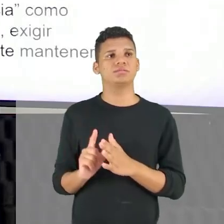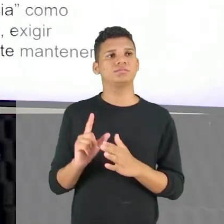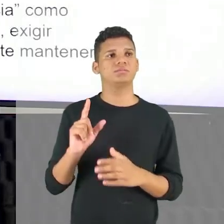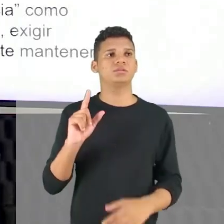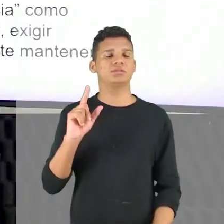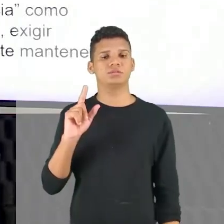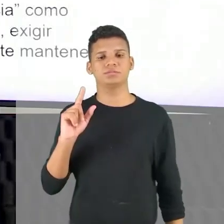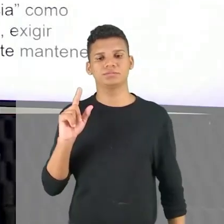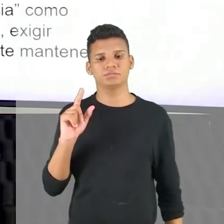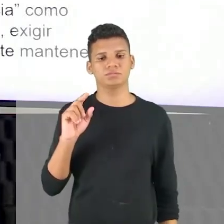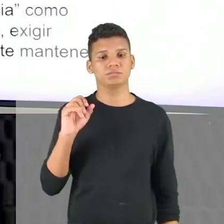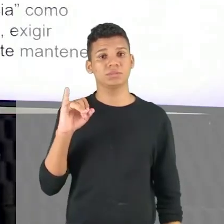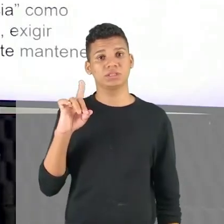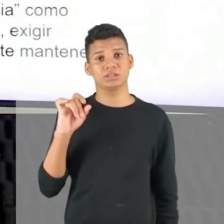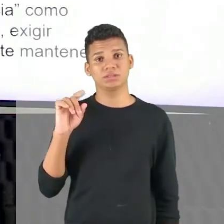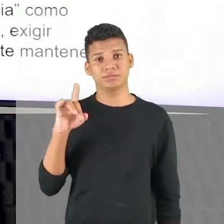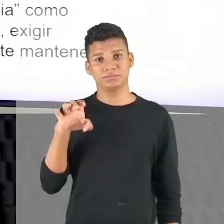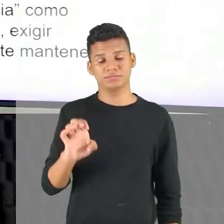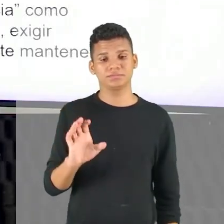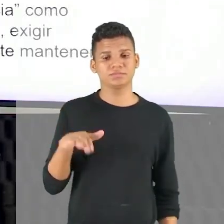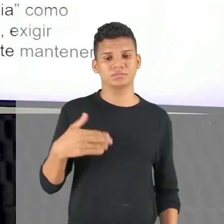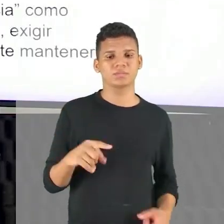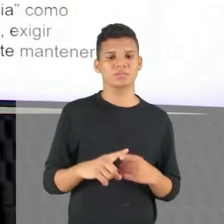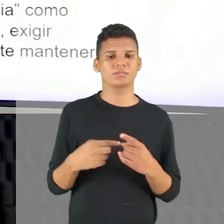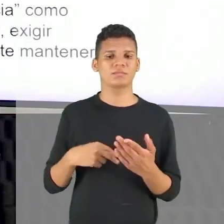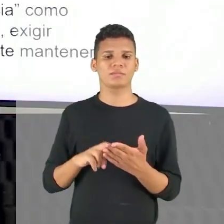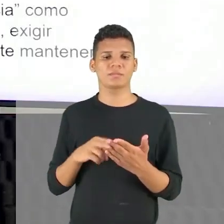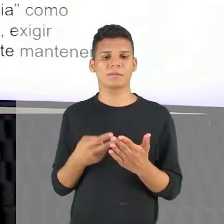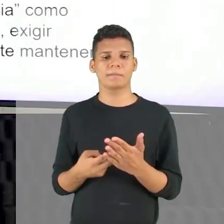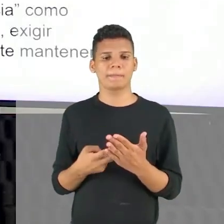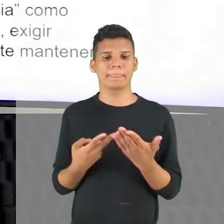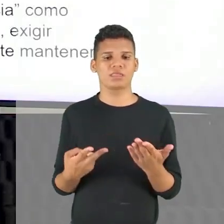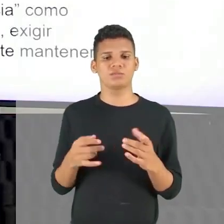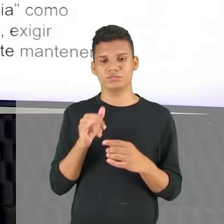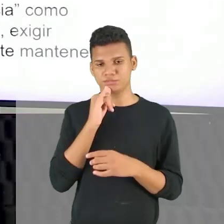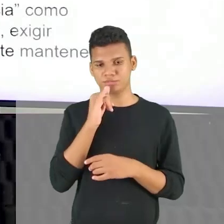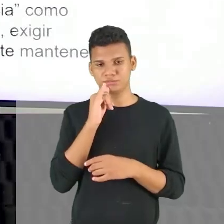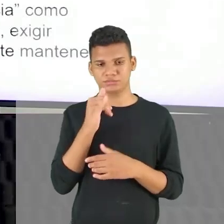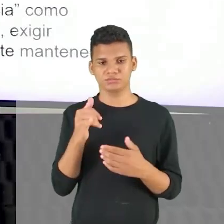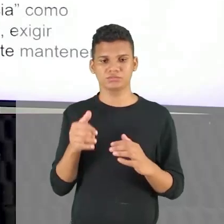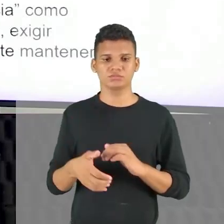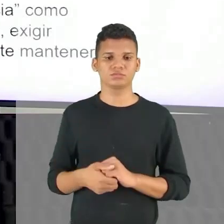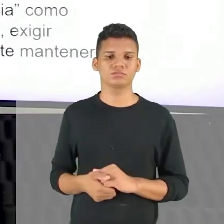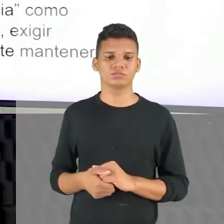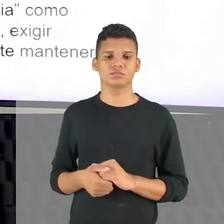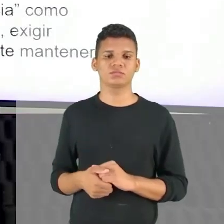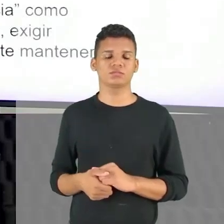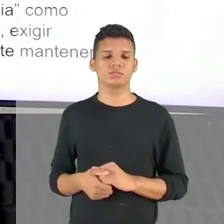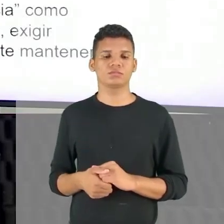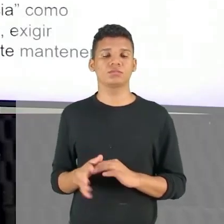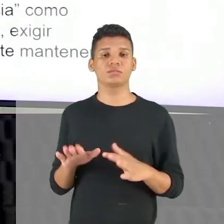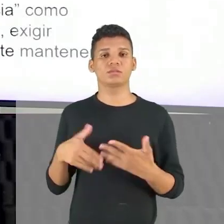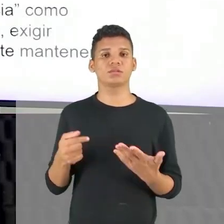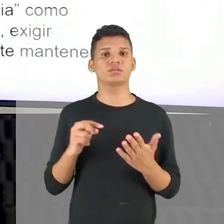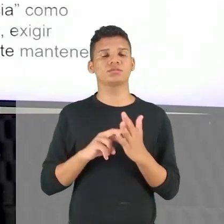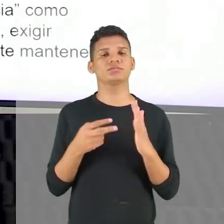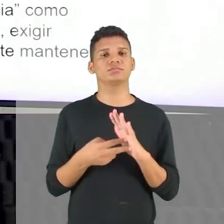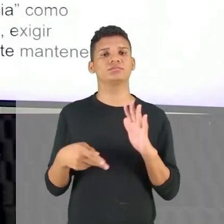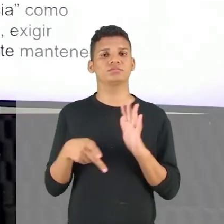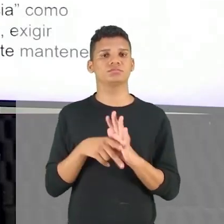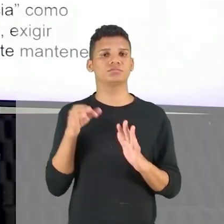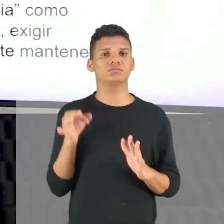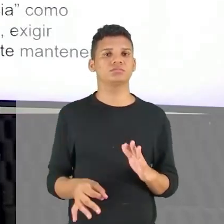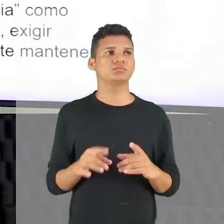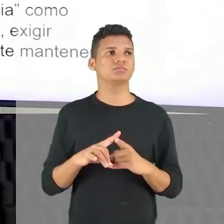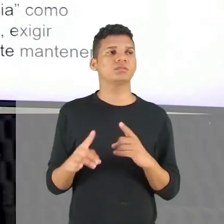vamos logo colocar outra, significa idade. Só que eu não posso traduzir a muito cedo idade. né? Aqui a tradução correta